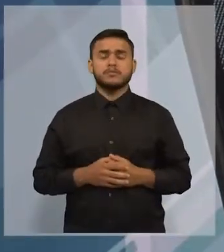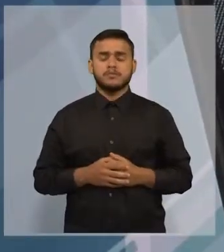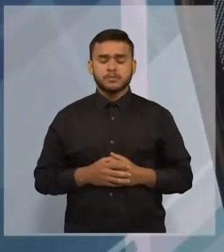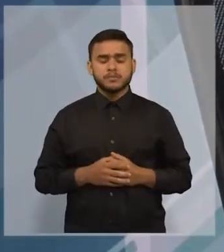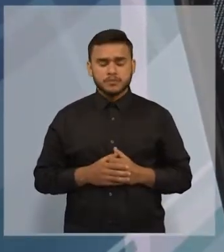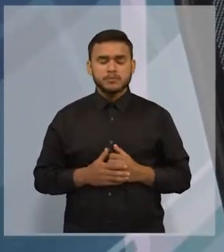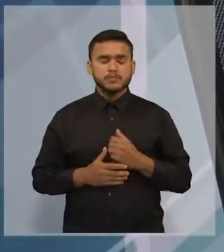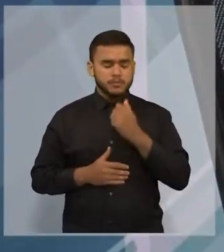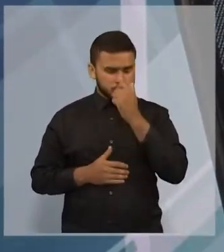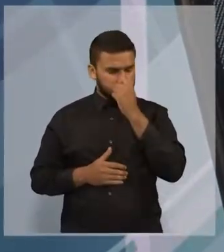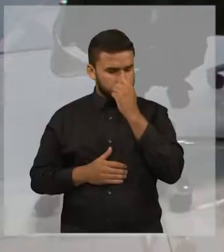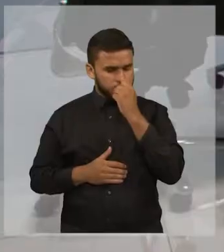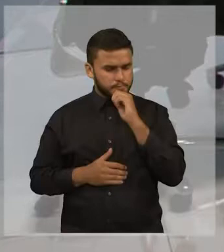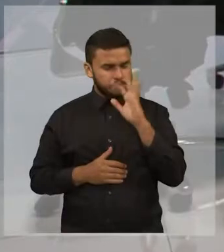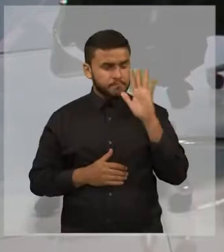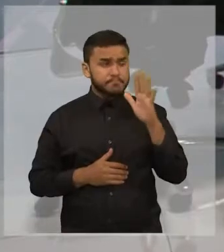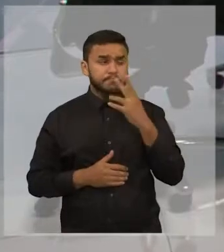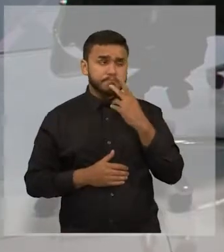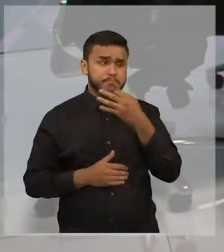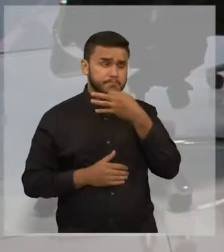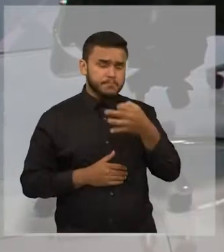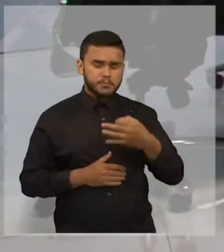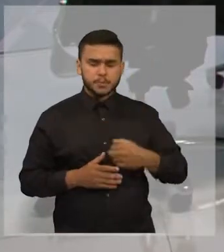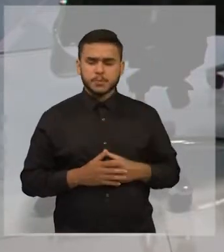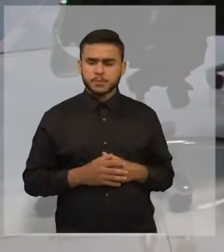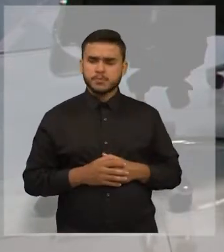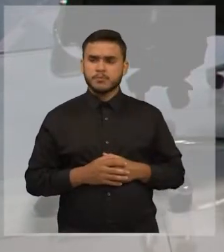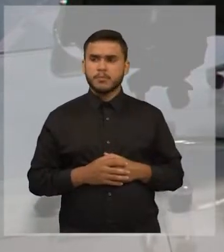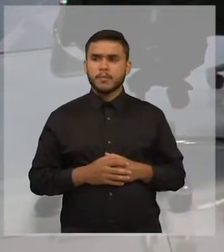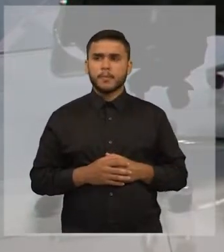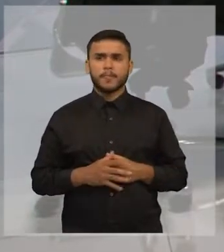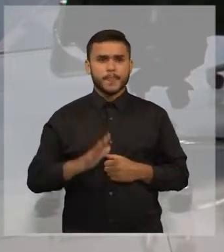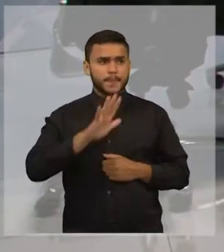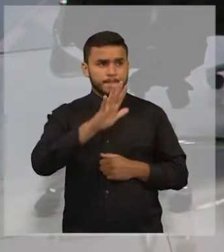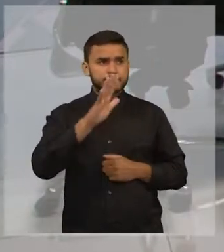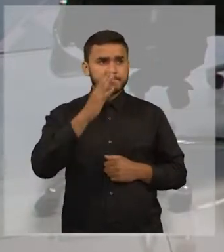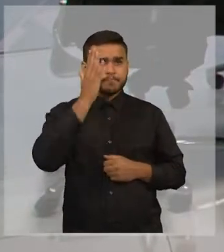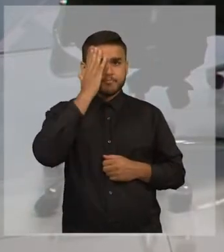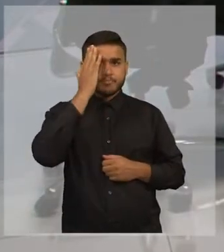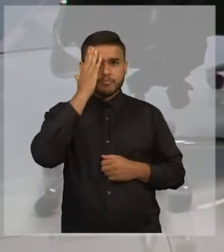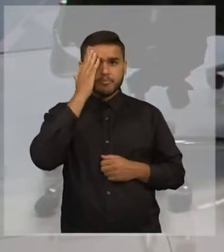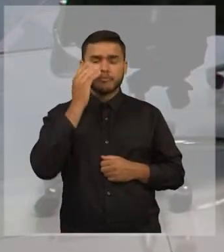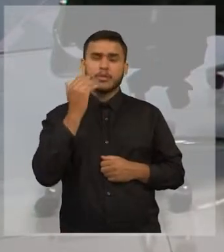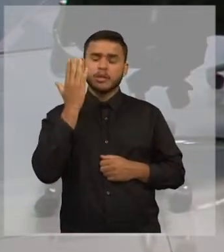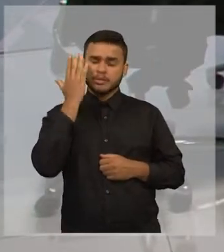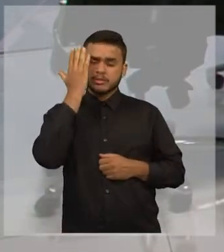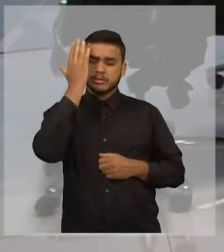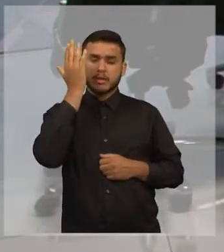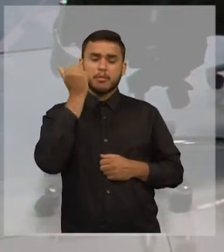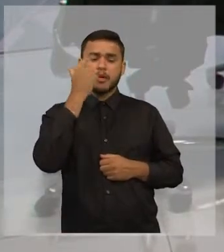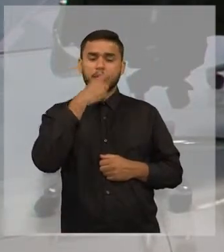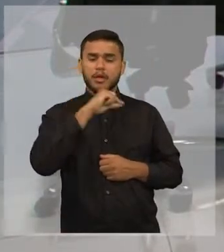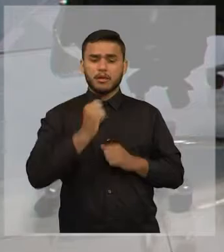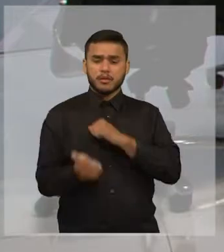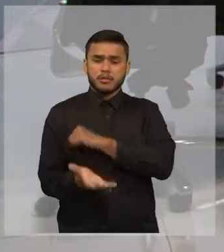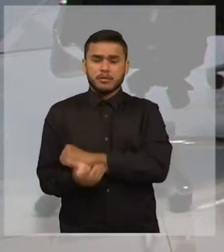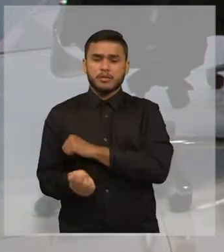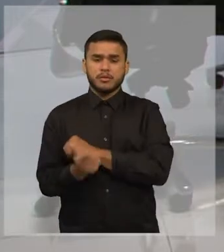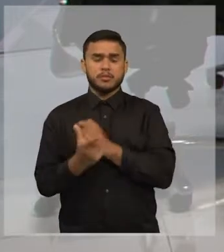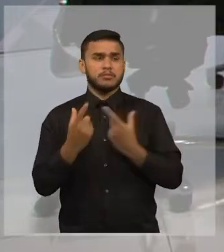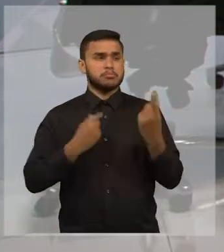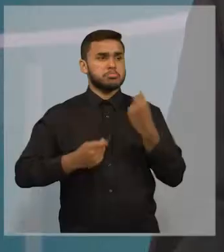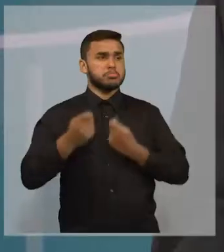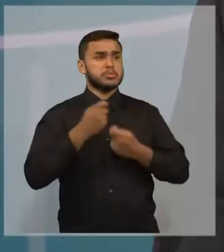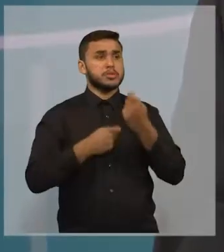e abstrata. Mas tem uma coisa, Arnaldo. Juridicamente, a culpa não passa da pessoa, do